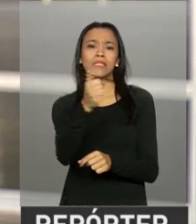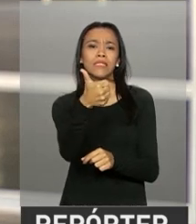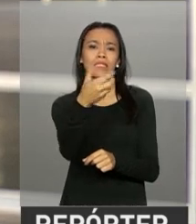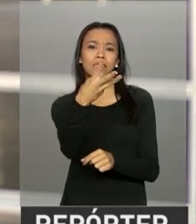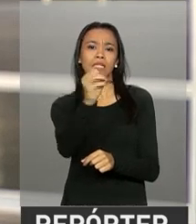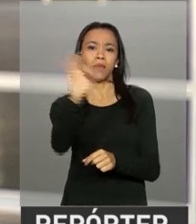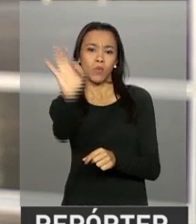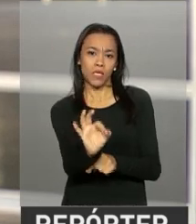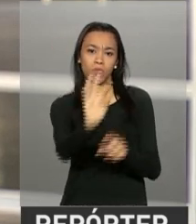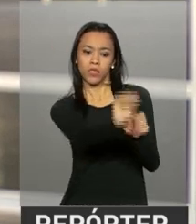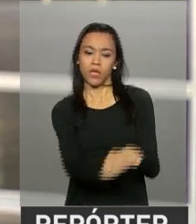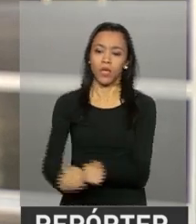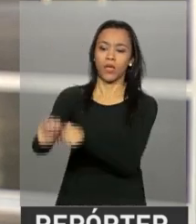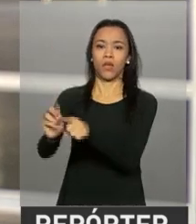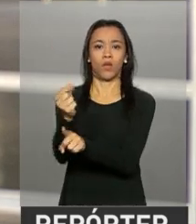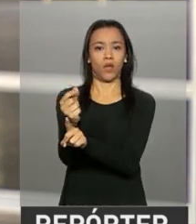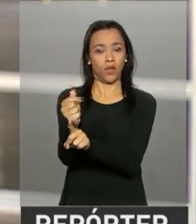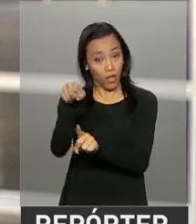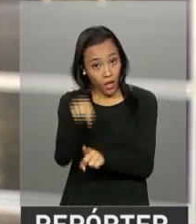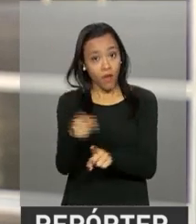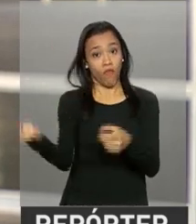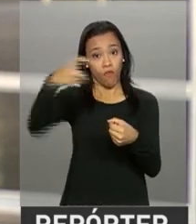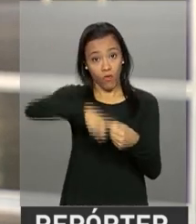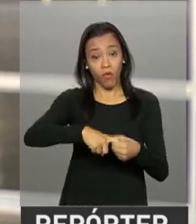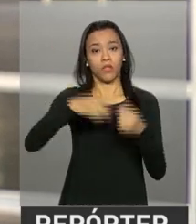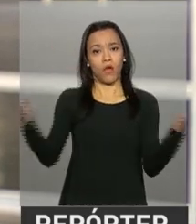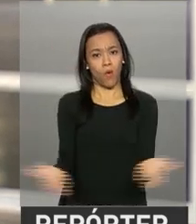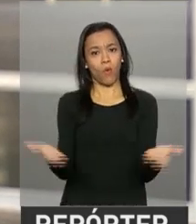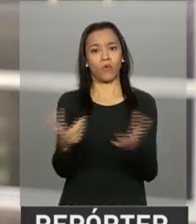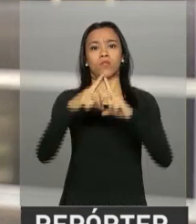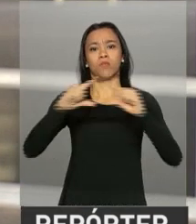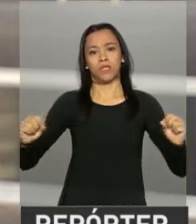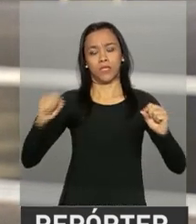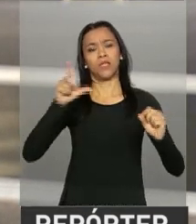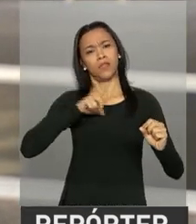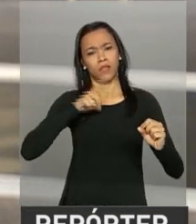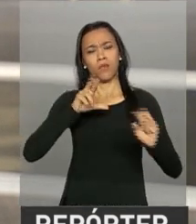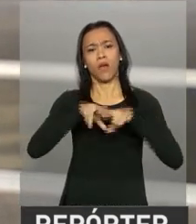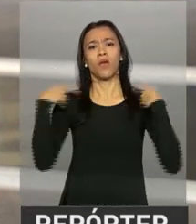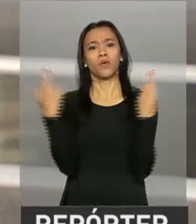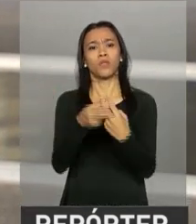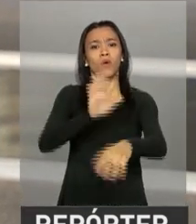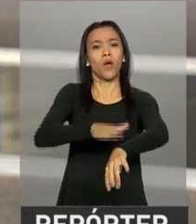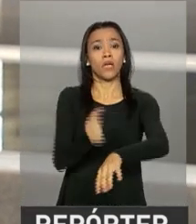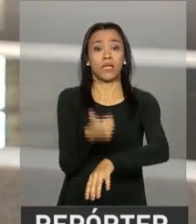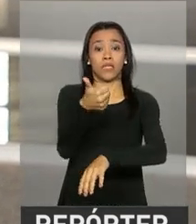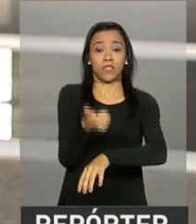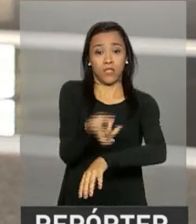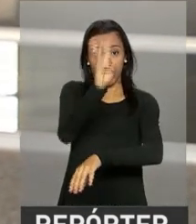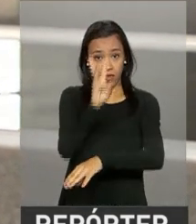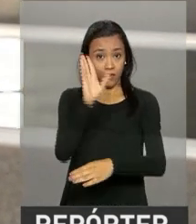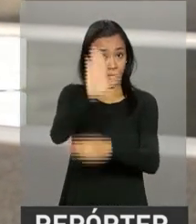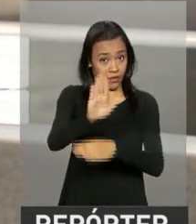do orçamento. O presidente deve retornar a Brasília ainda hoje e tem uma reunião às 15 horas com o governador do estado do